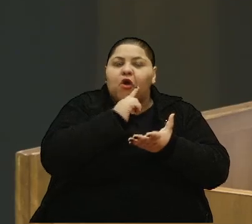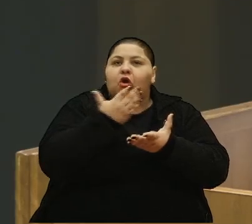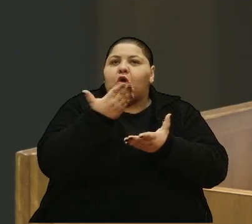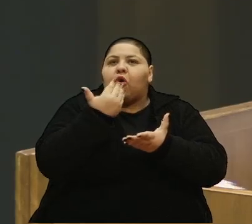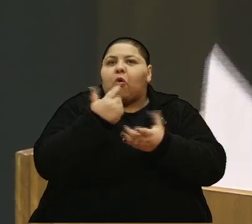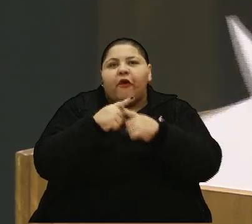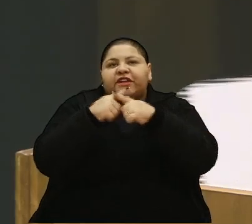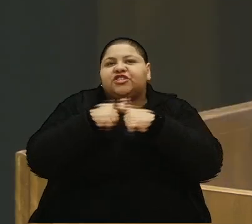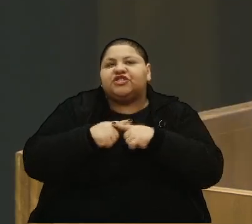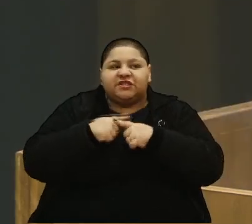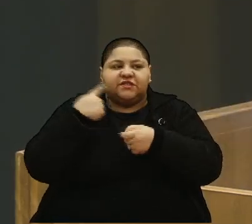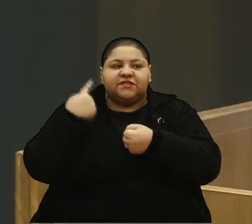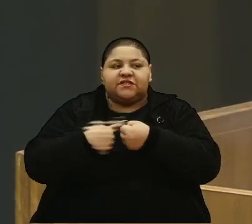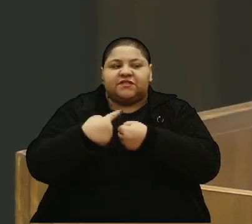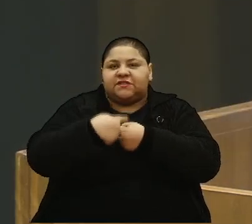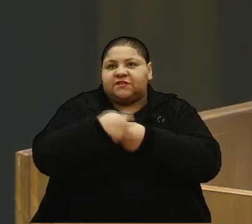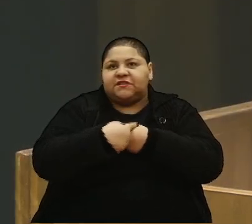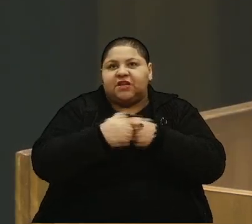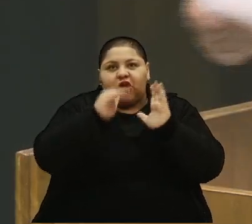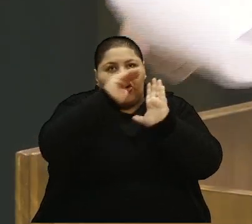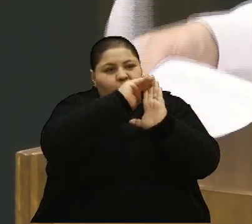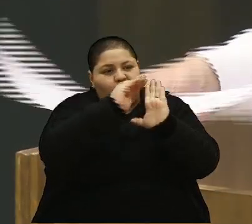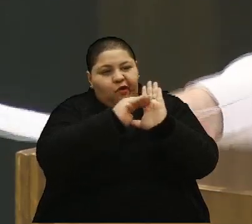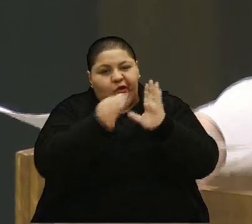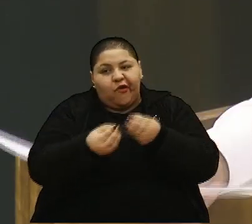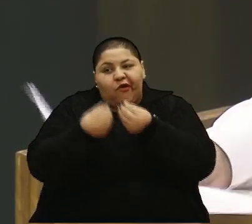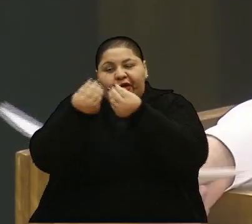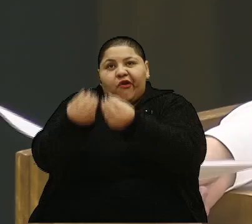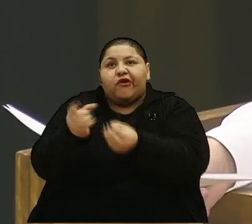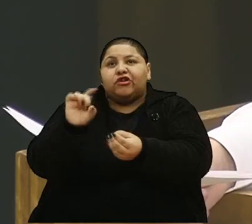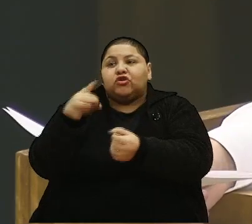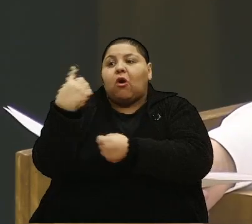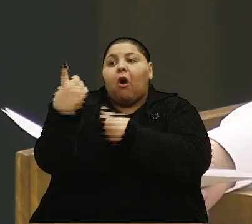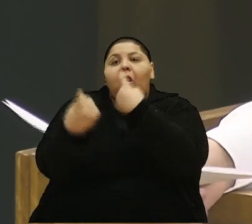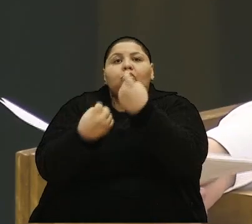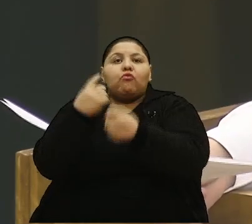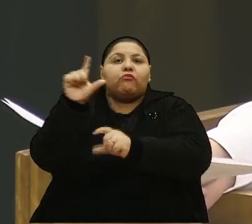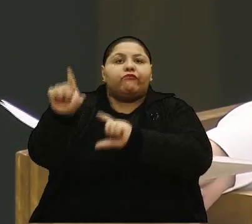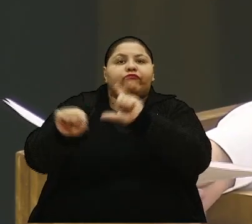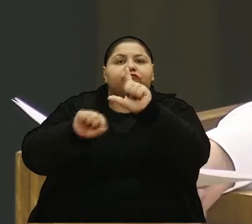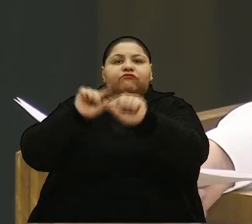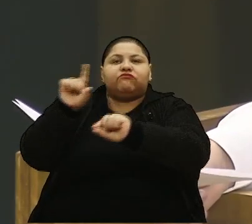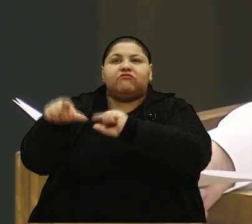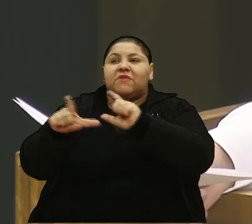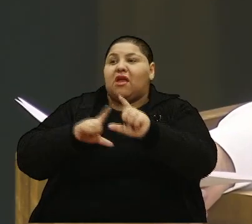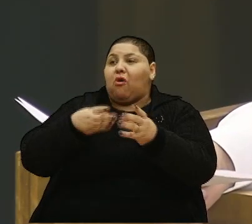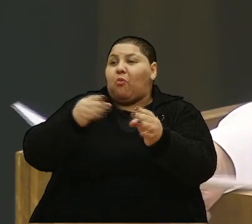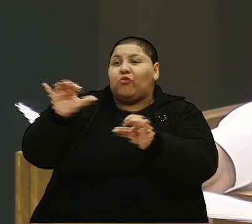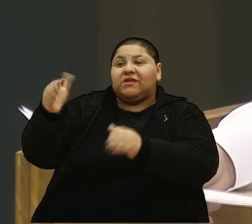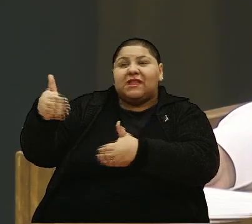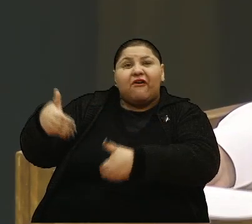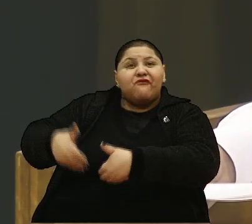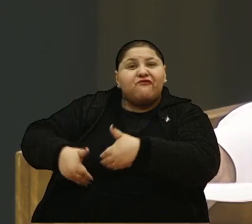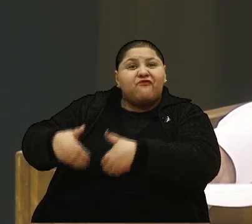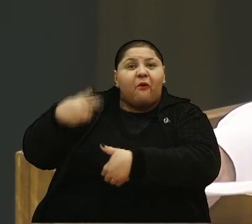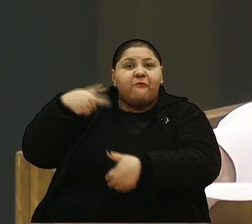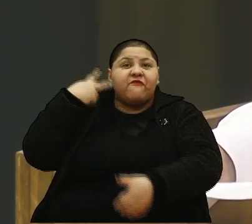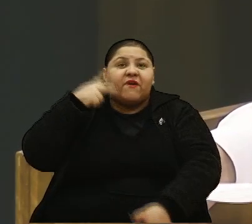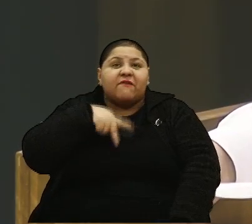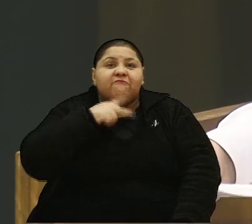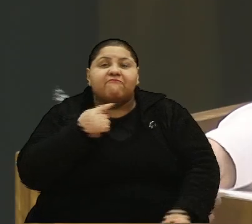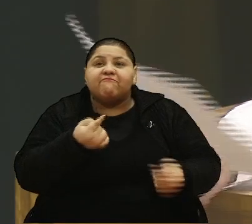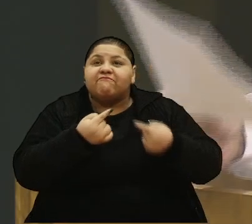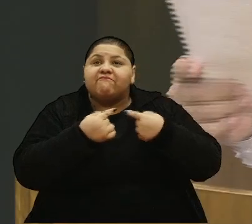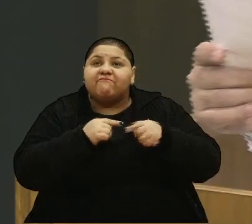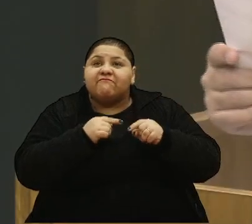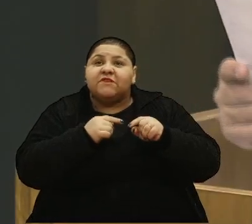nossa cidade, e o cardápio que vem para ti tem só algumas coisas. Então, eu estou com muita fome, vereador Pedro, mas eu vou